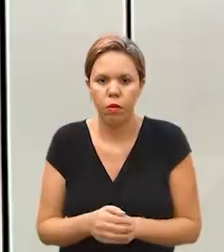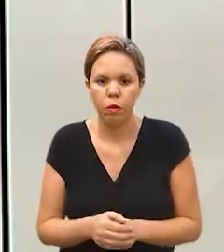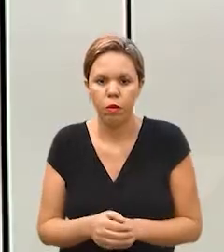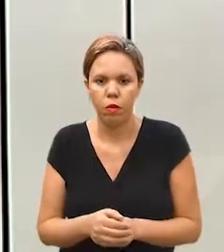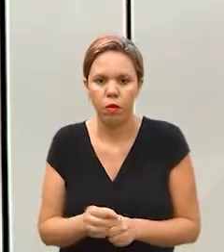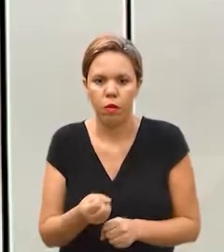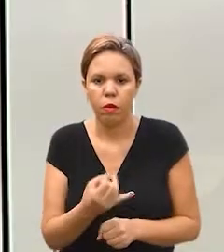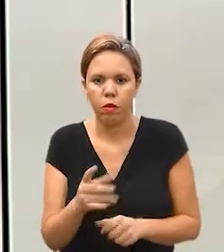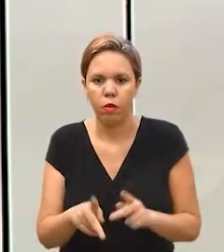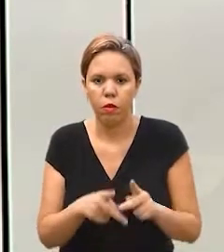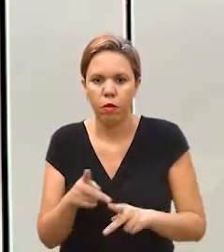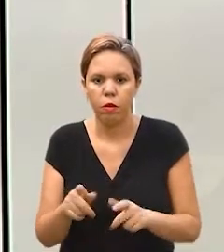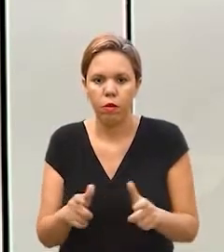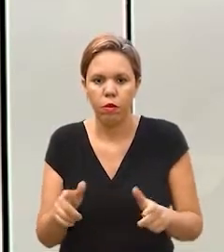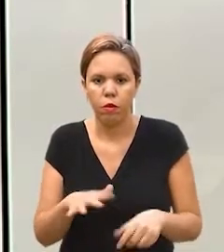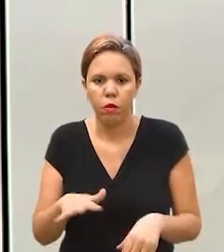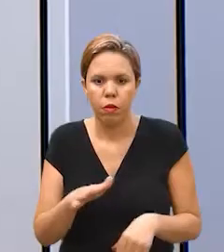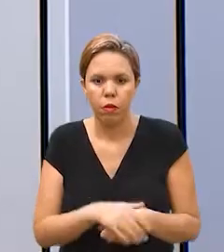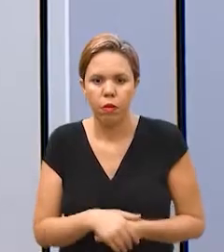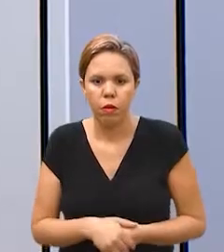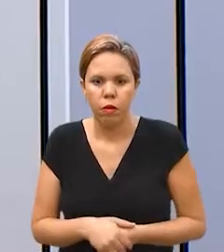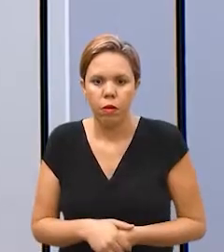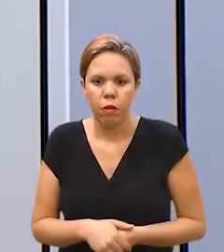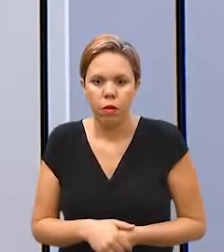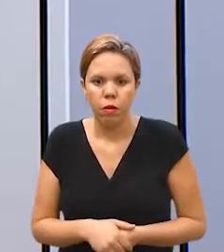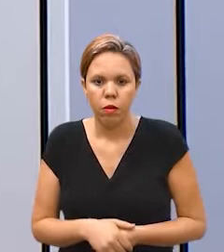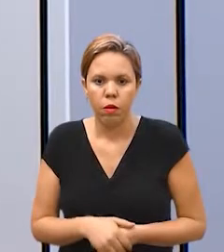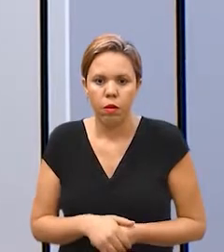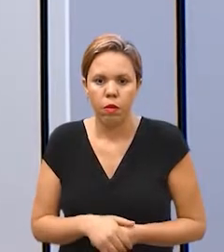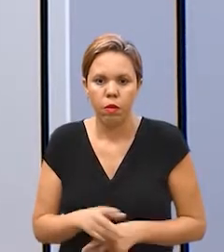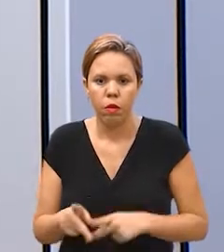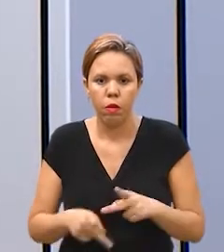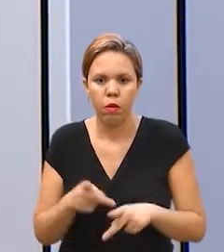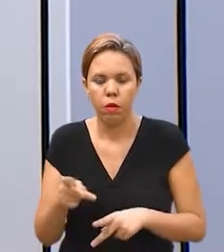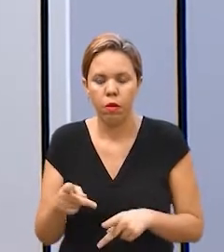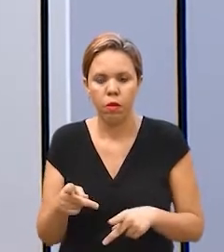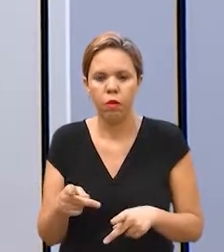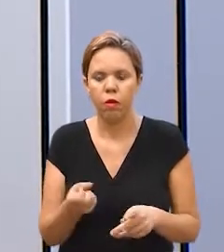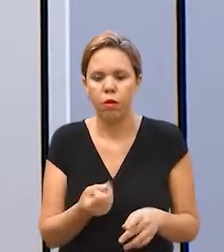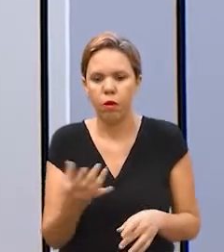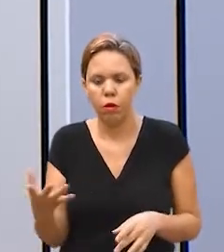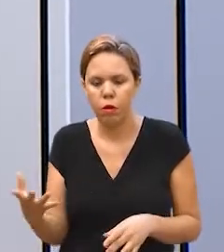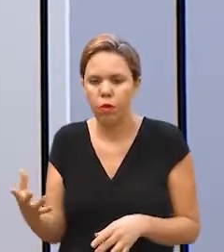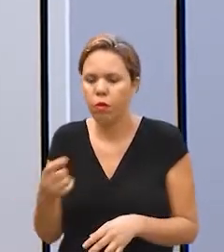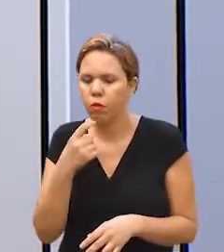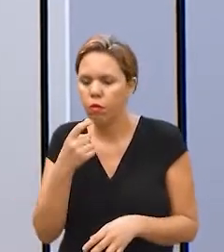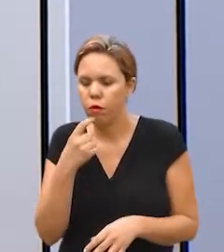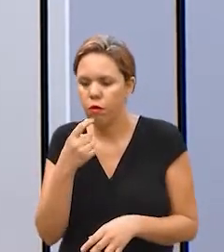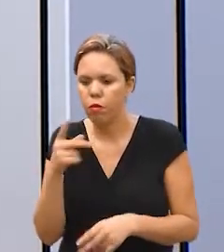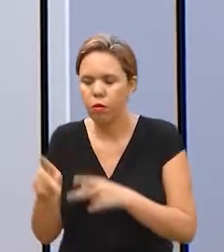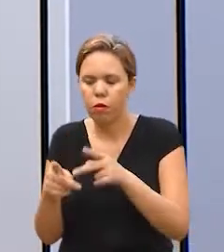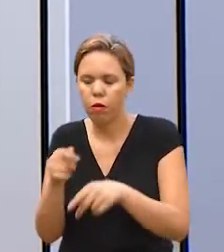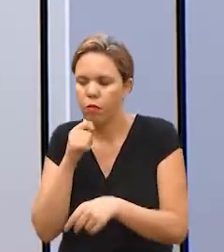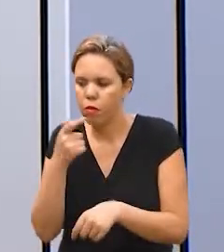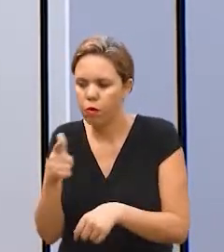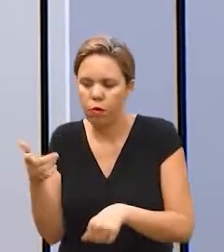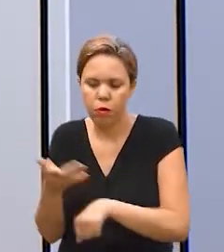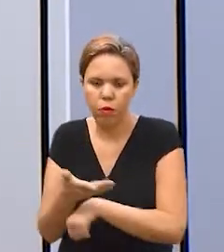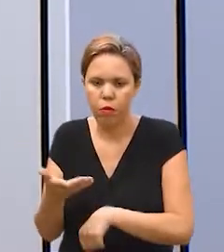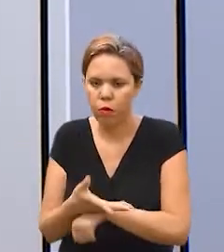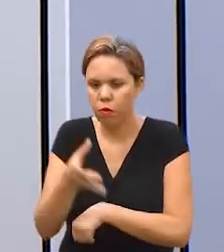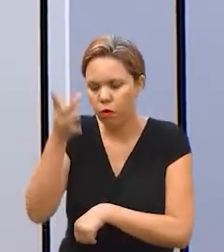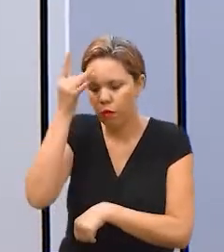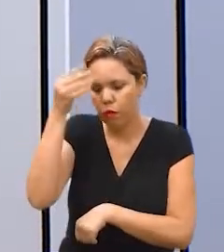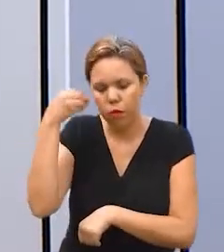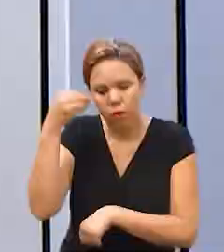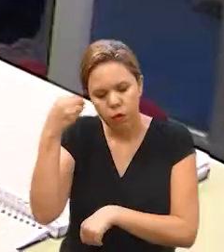população. Então, uma parte da população de Campinas ainda não teve acesso à educação e não teve no momento adequado,